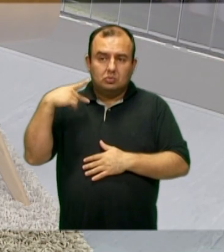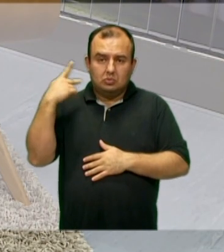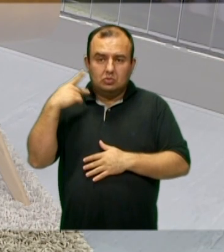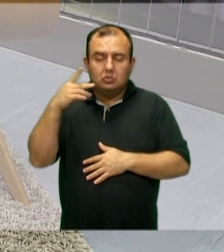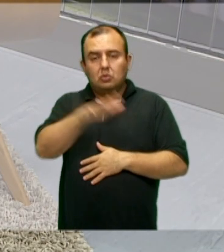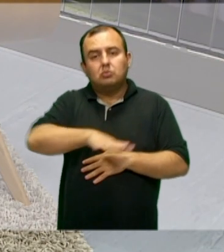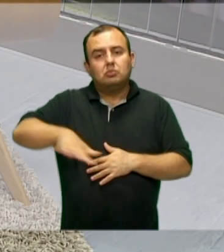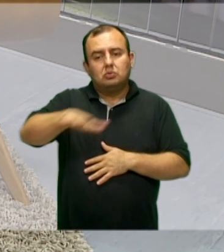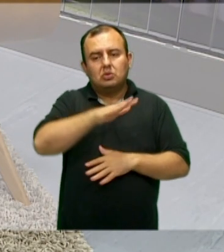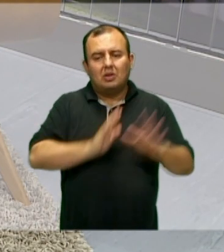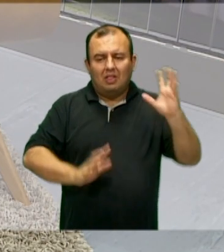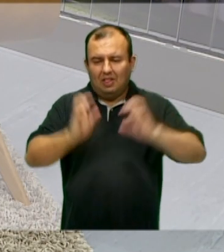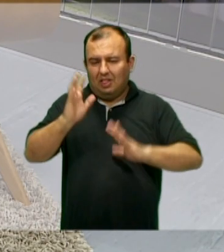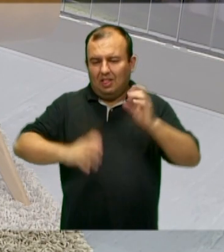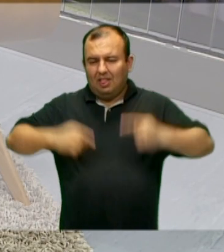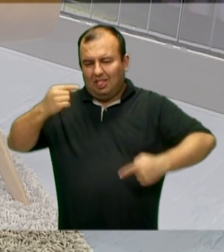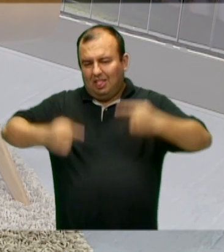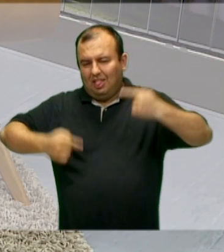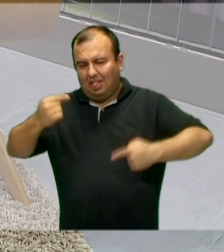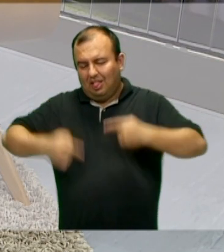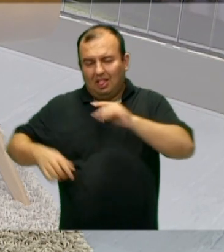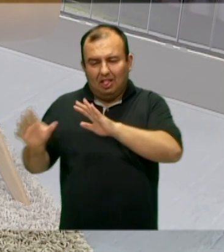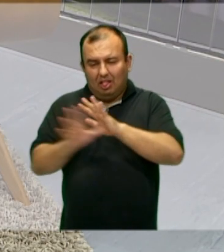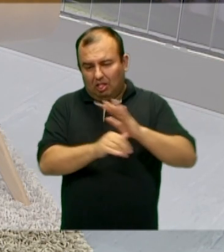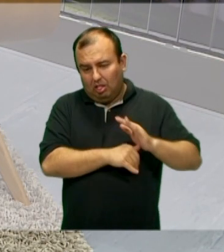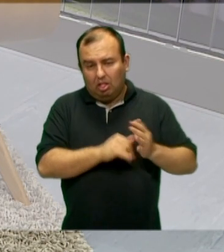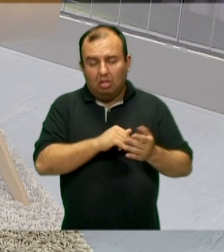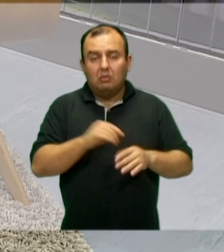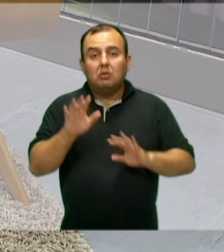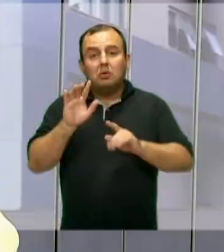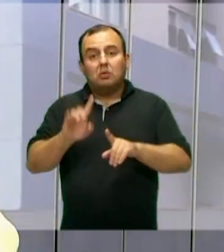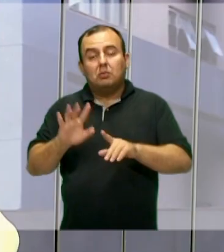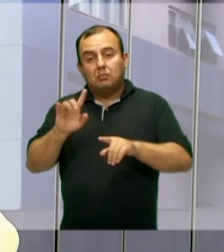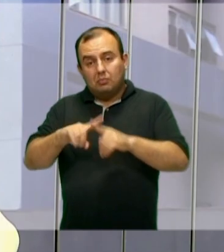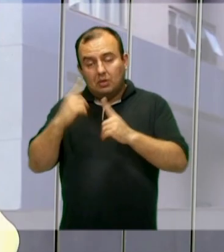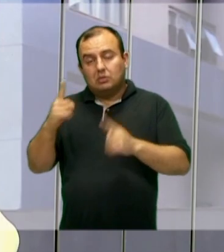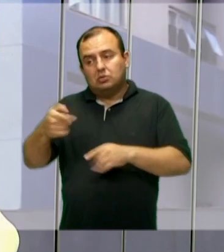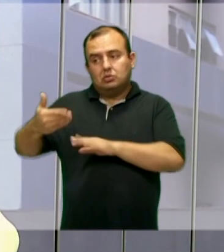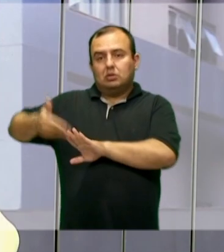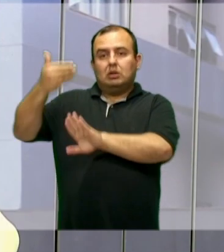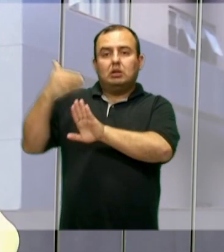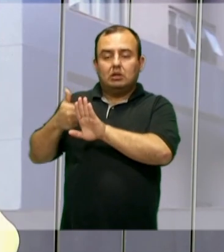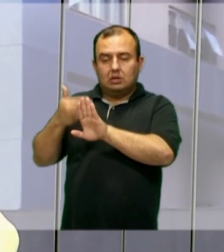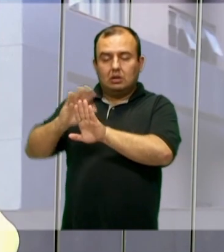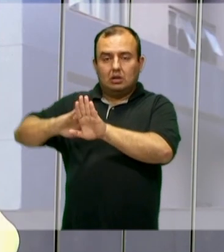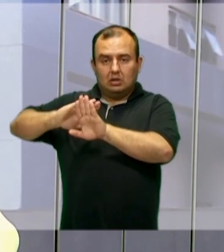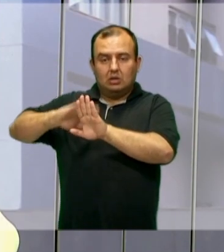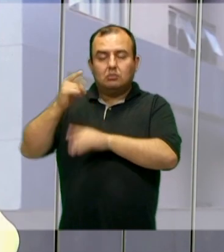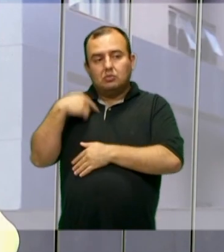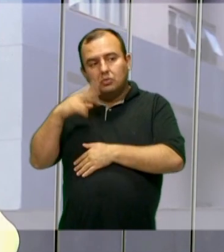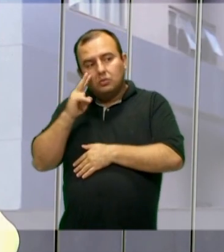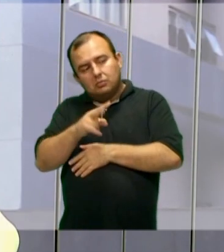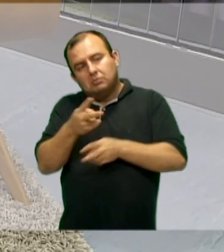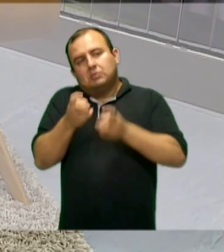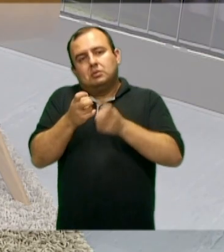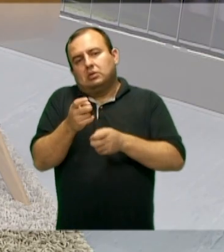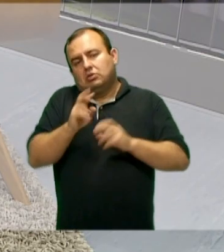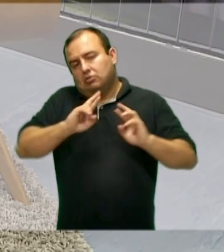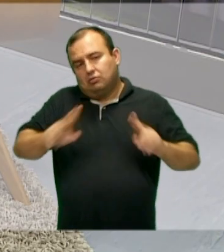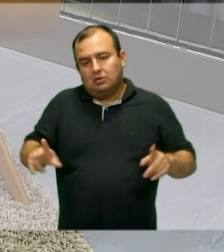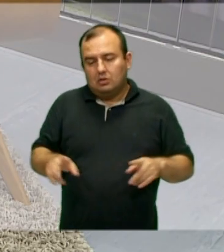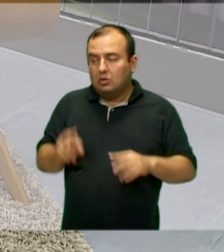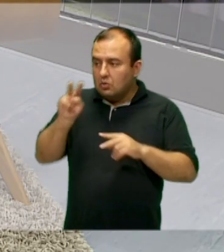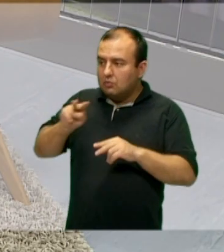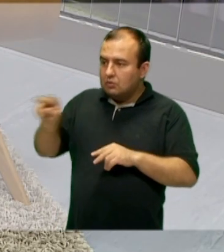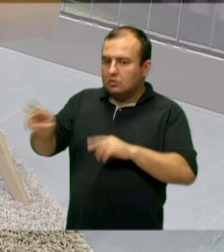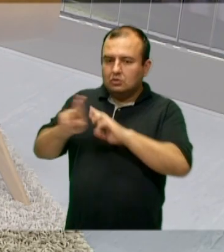geral era briga, discussão, corrupção, mas quando a gente está por trás dos bastidores, a gente percebe que não é bem isso. Está ajudando a mudar a tua